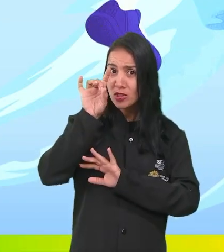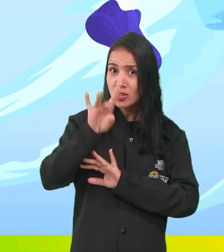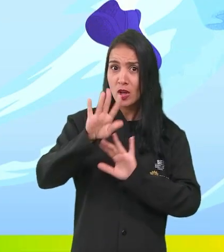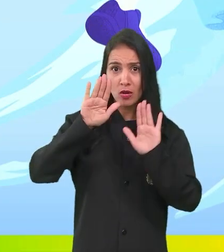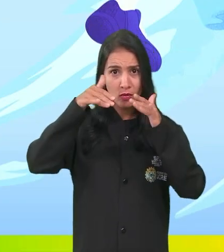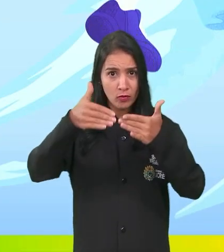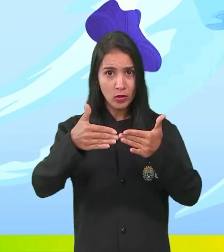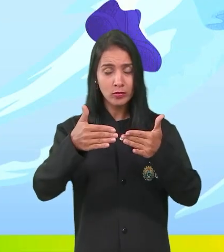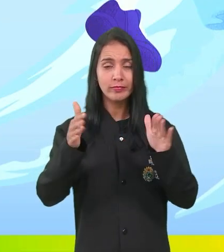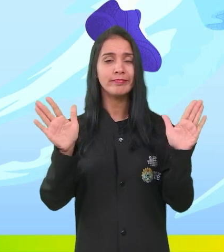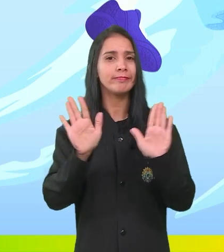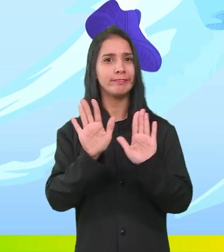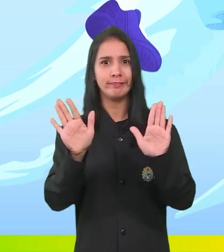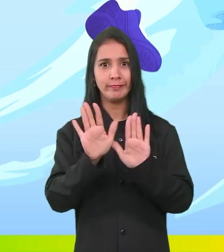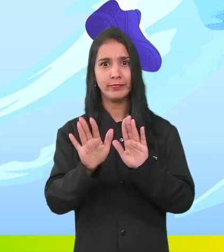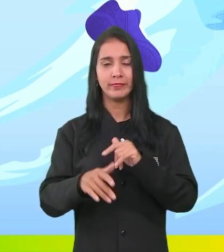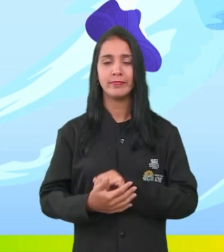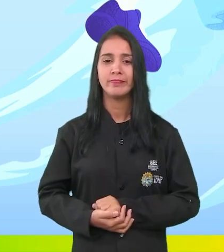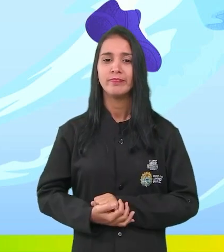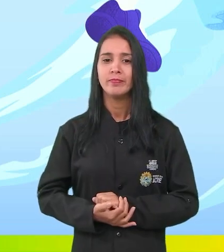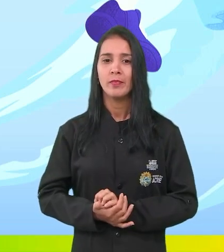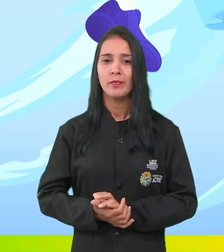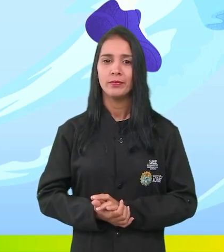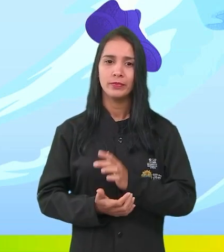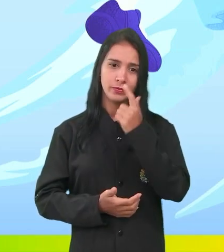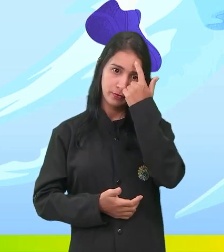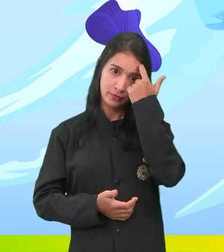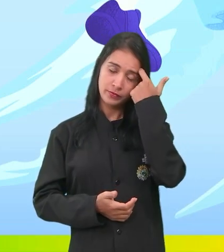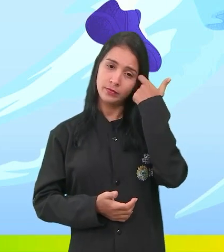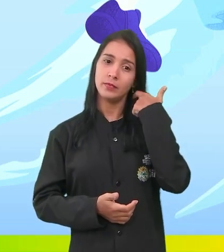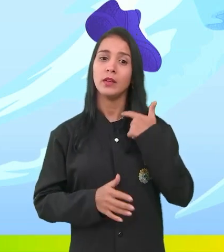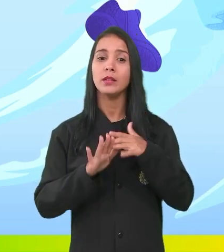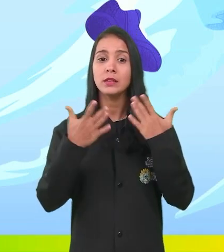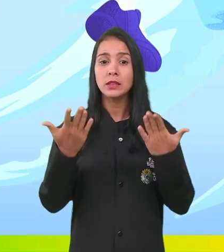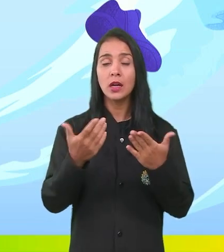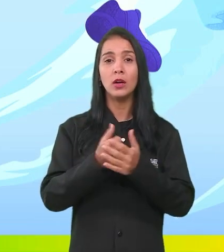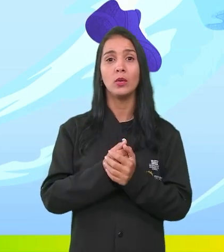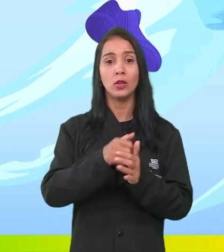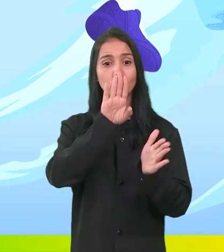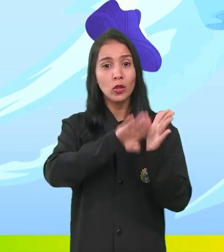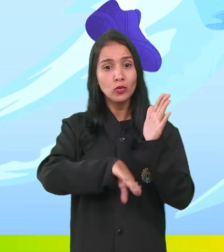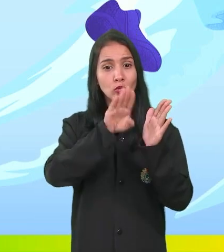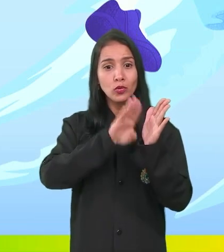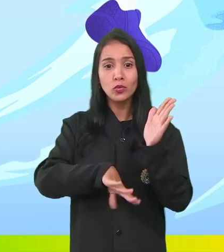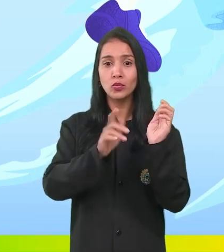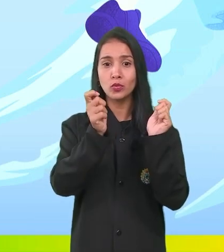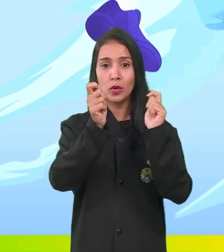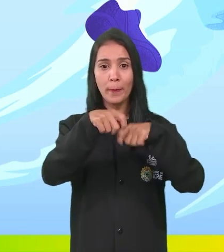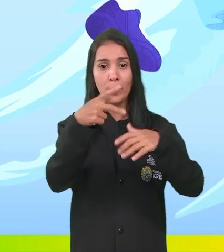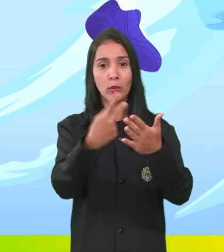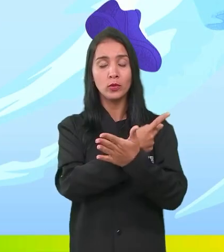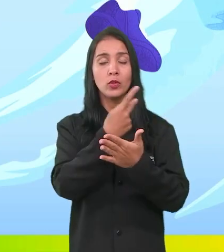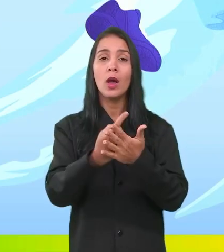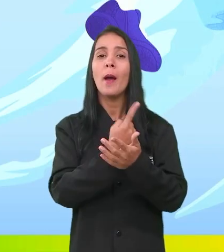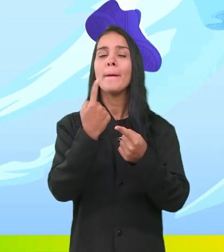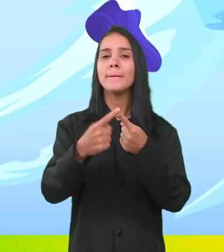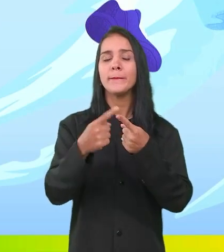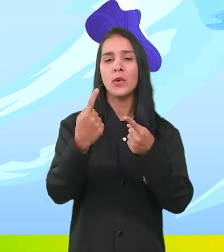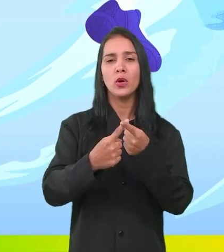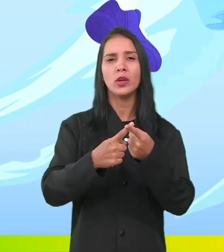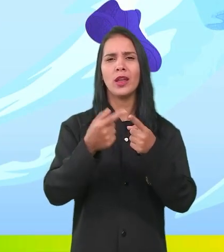isso. Letra E. Elimina a possibilidade de erro de interpretação, já que todos os gestos têm o